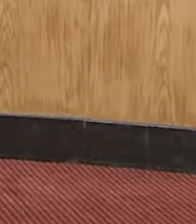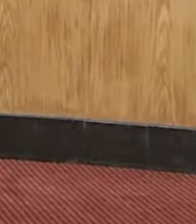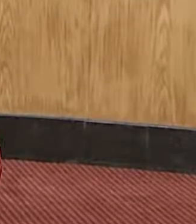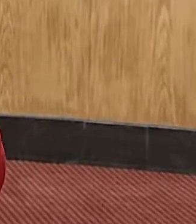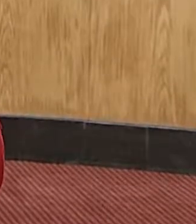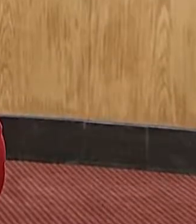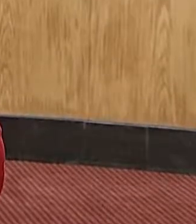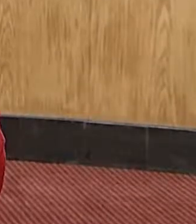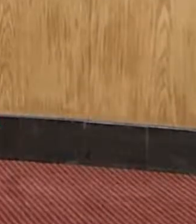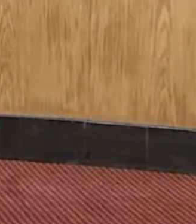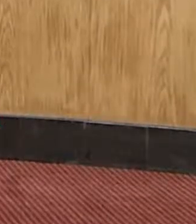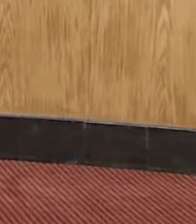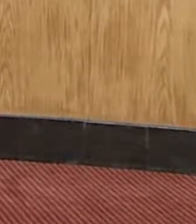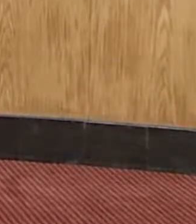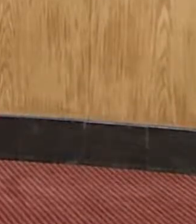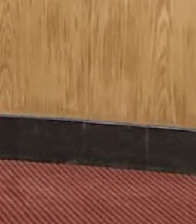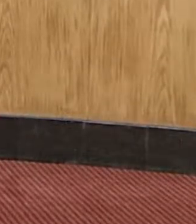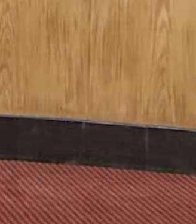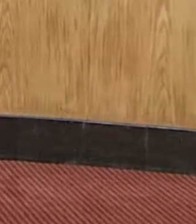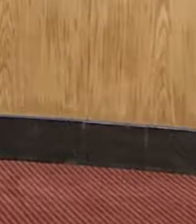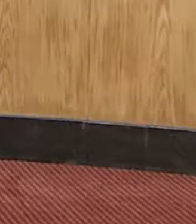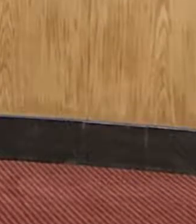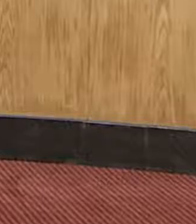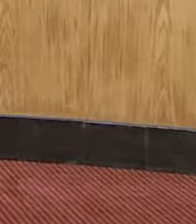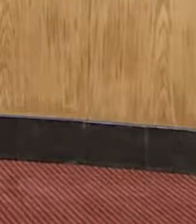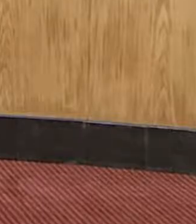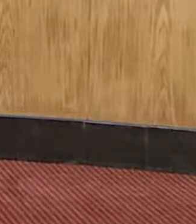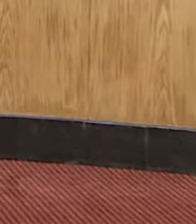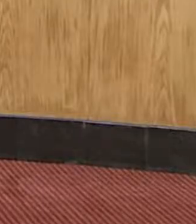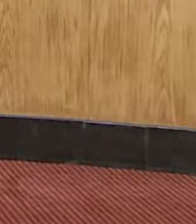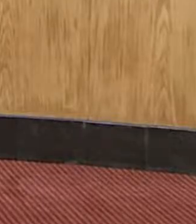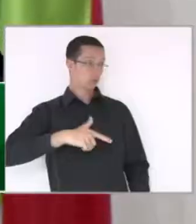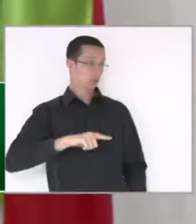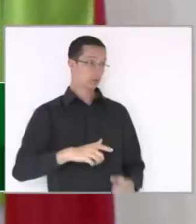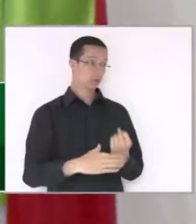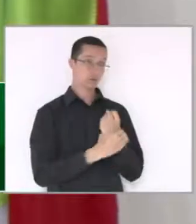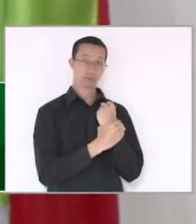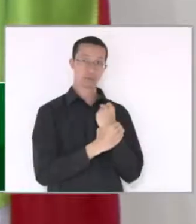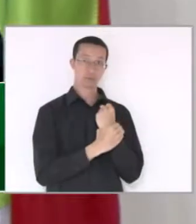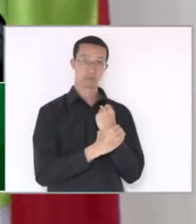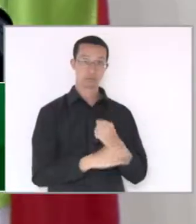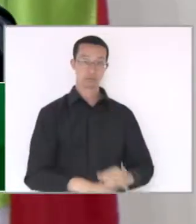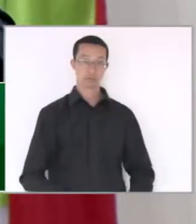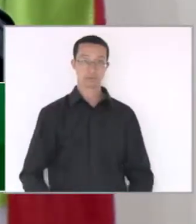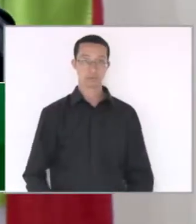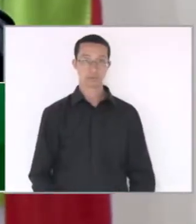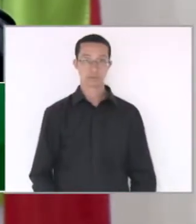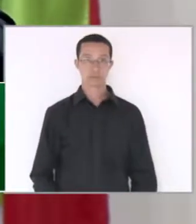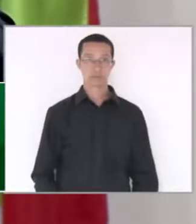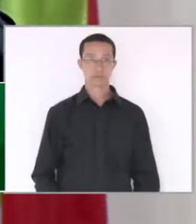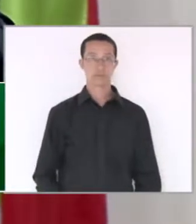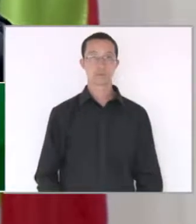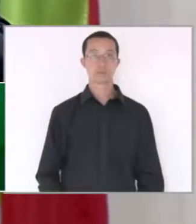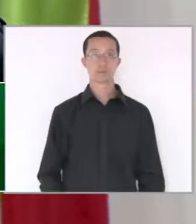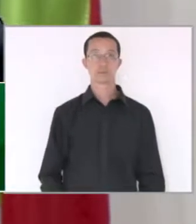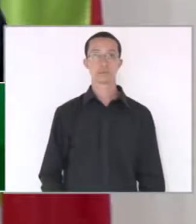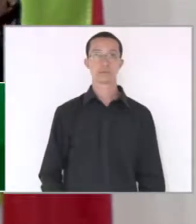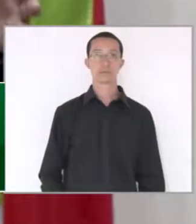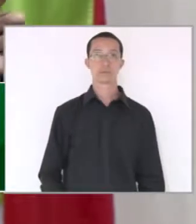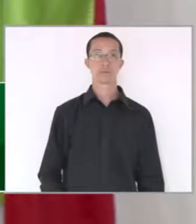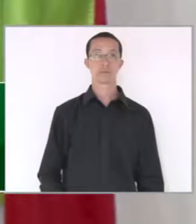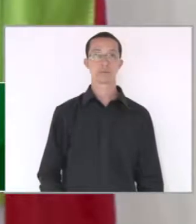anual, pedindo o fortalecimento das polícias. Dá uma olhada. Através da LOA,